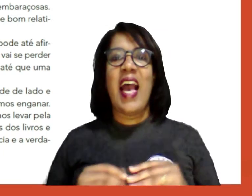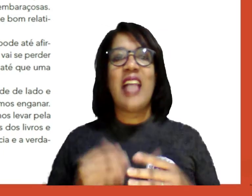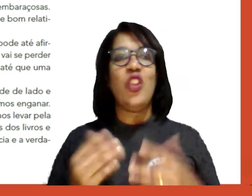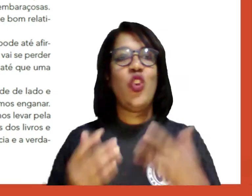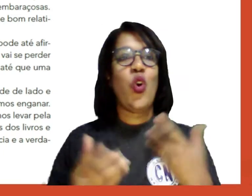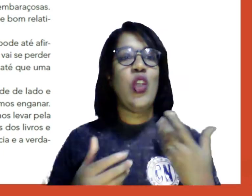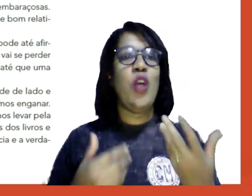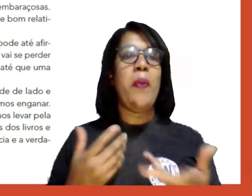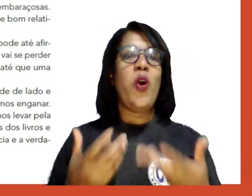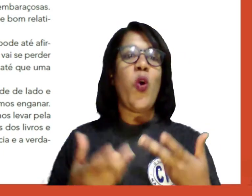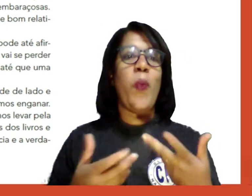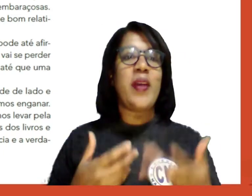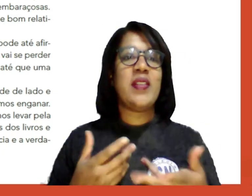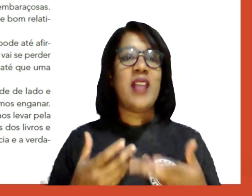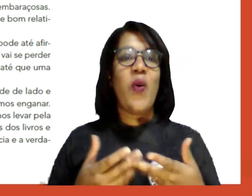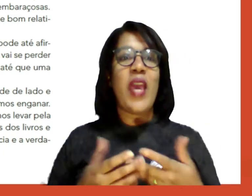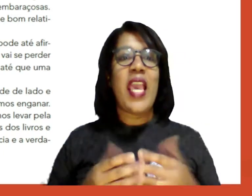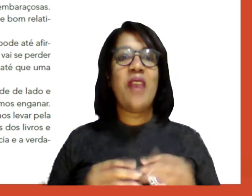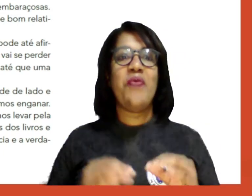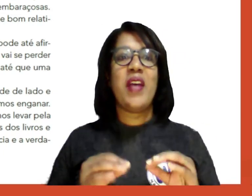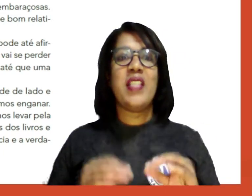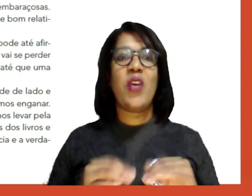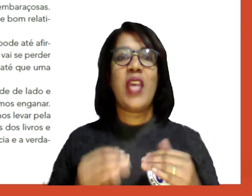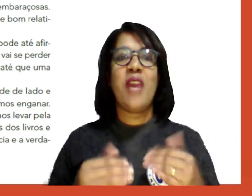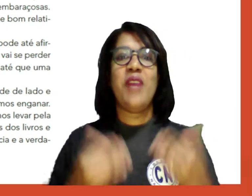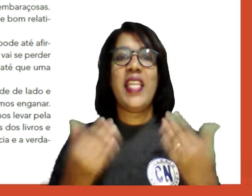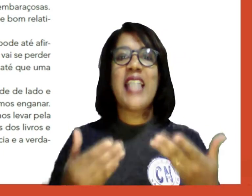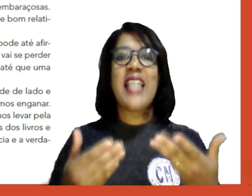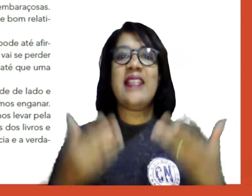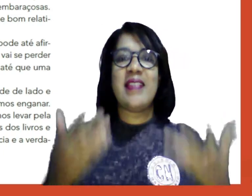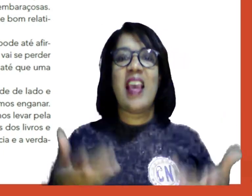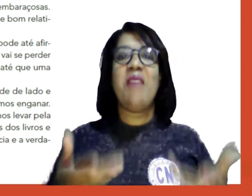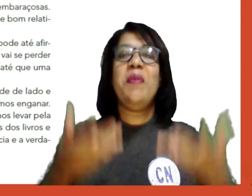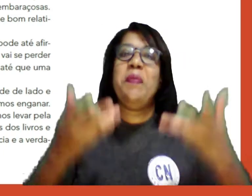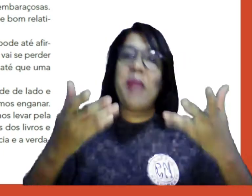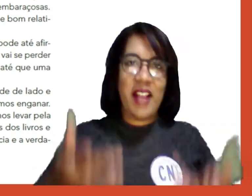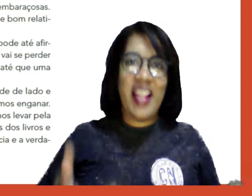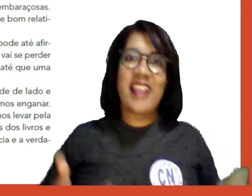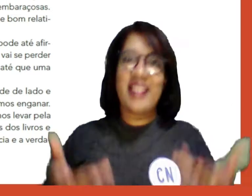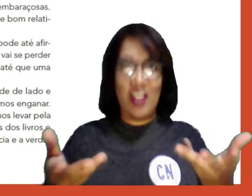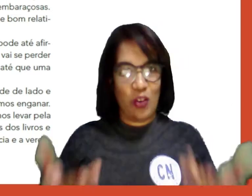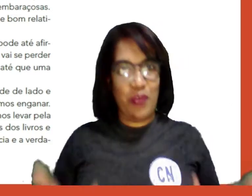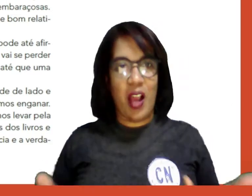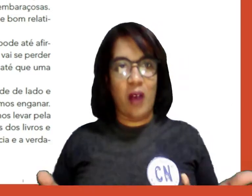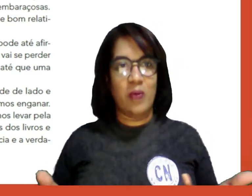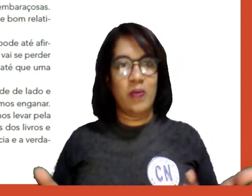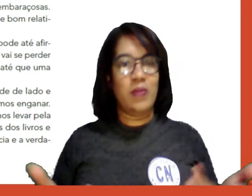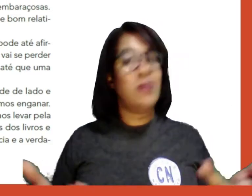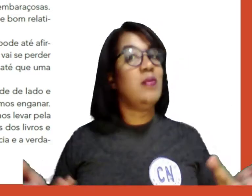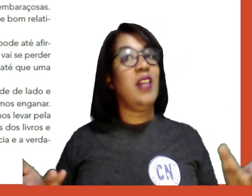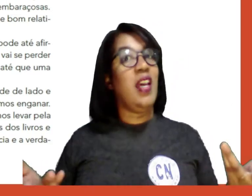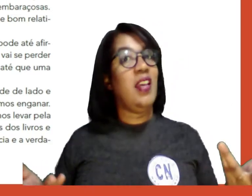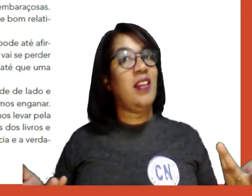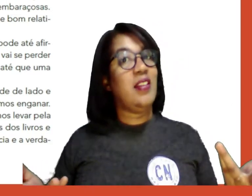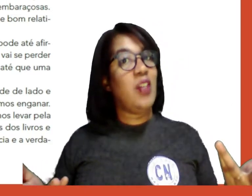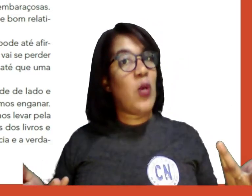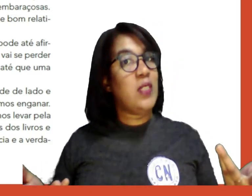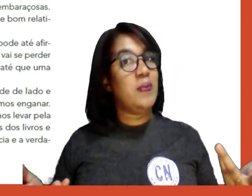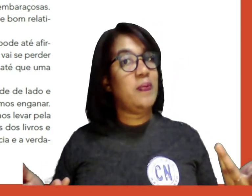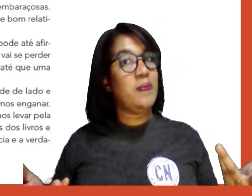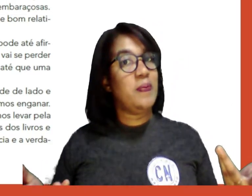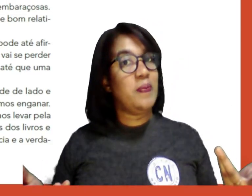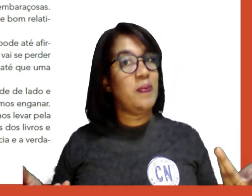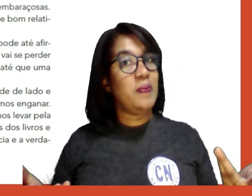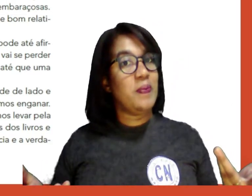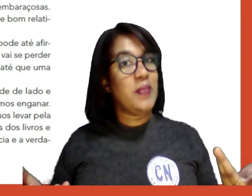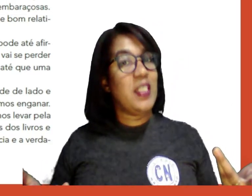democracia, há toda uma preocupação em fazer com que a verdade sempre prevaleça no final. E aí, terceiro